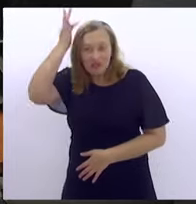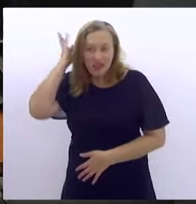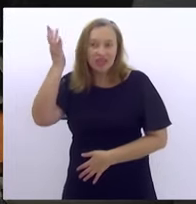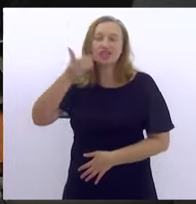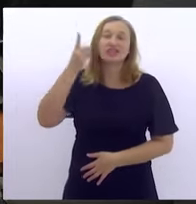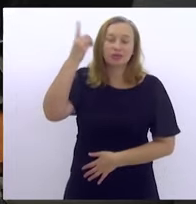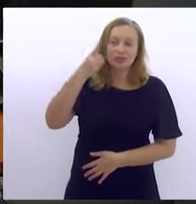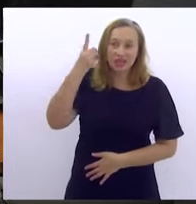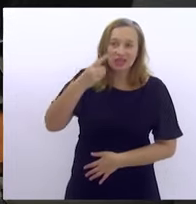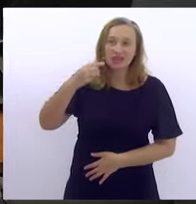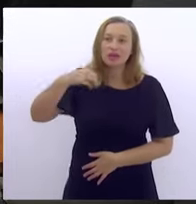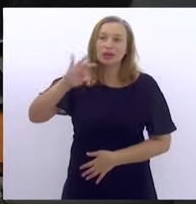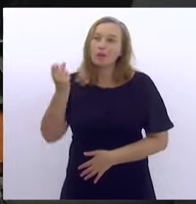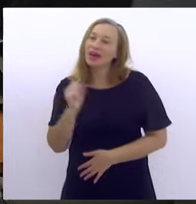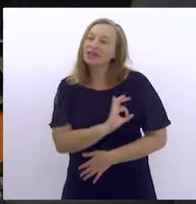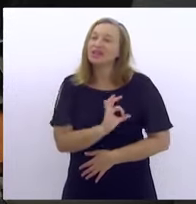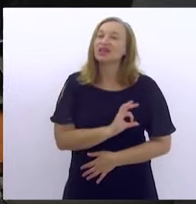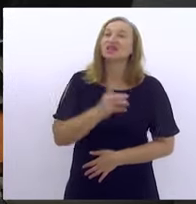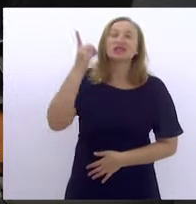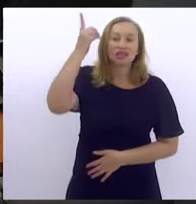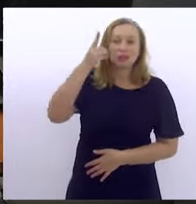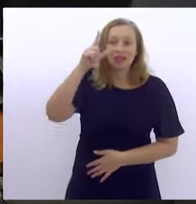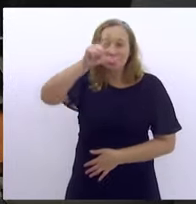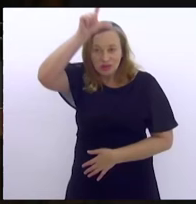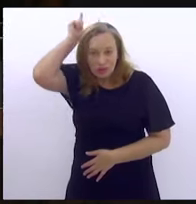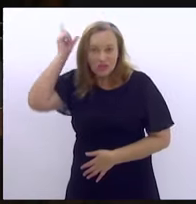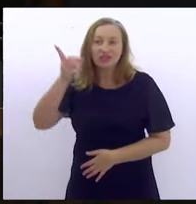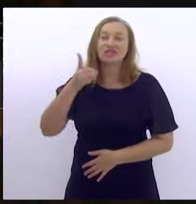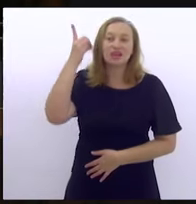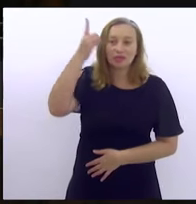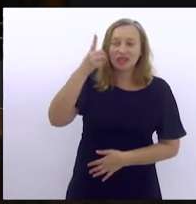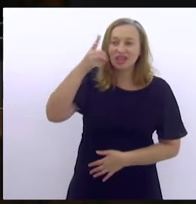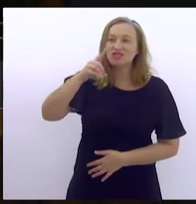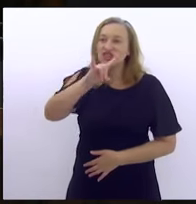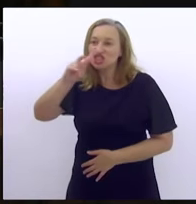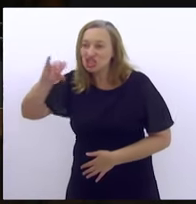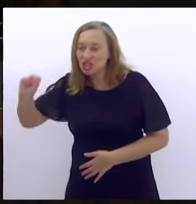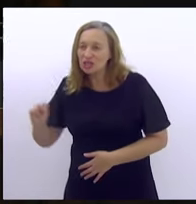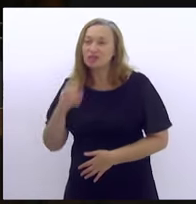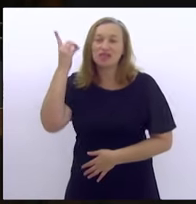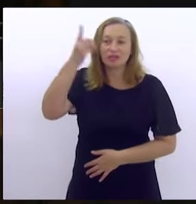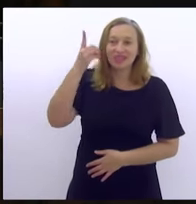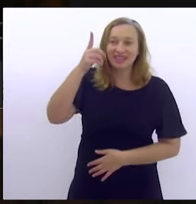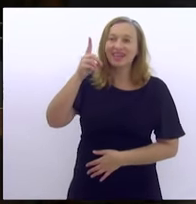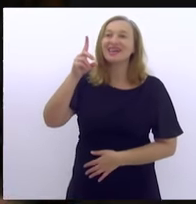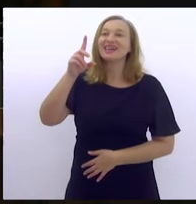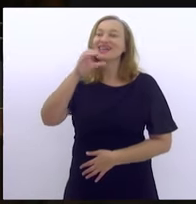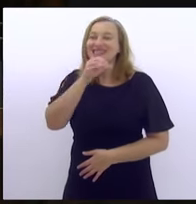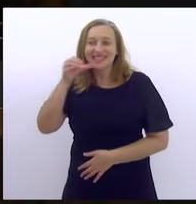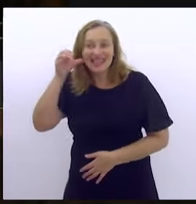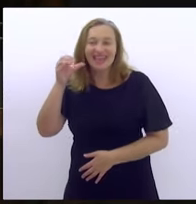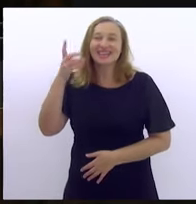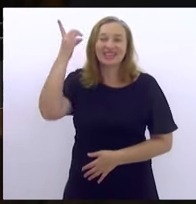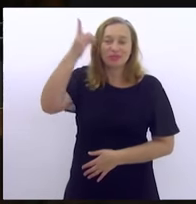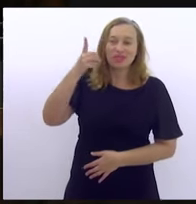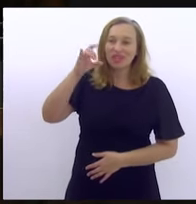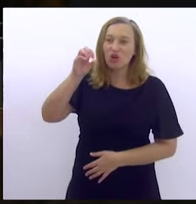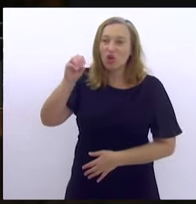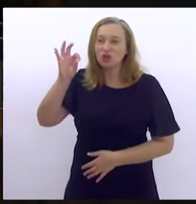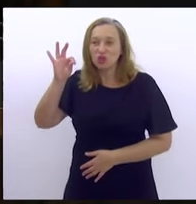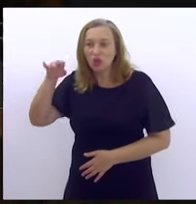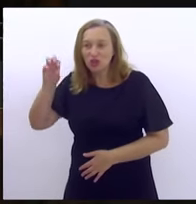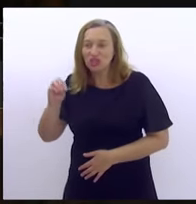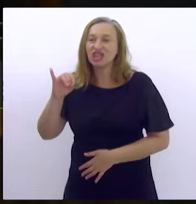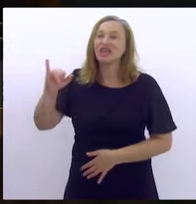Marta Rocha, deputado Luiz, deputado Vinícius Cosolino, deputada Célia, deputado Otone,